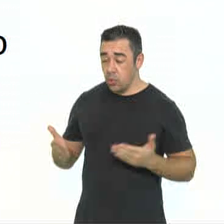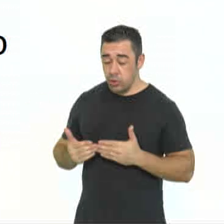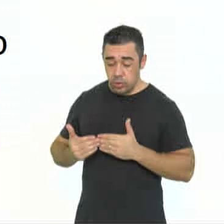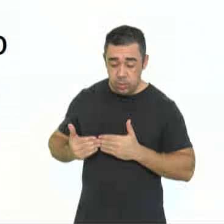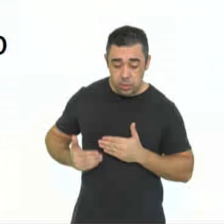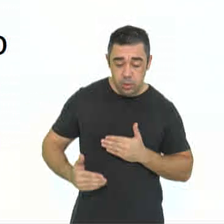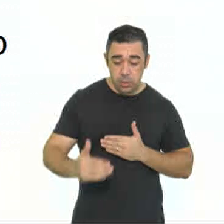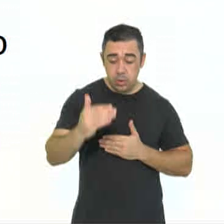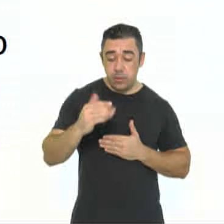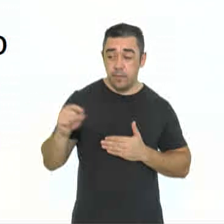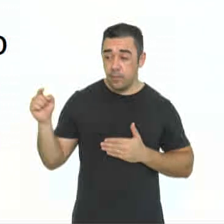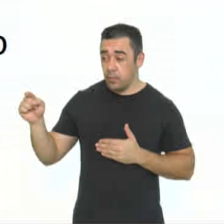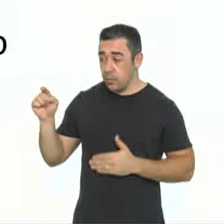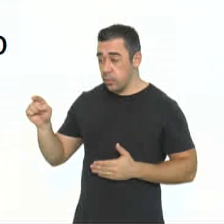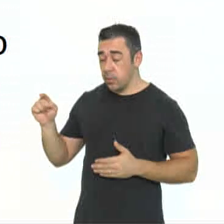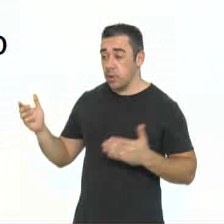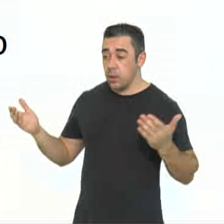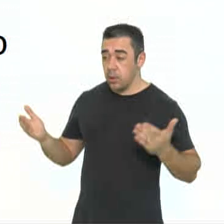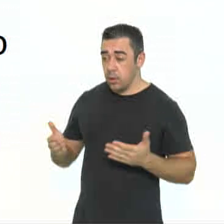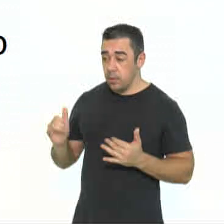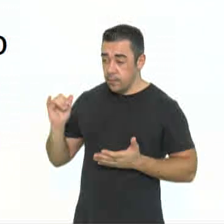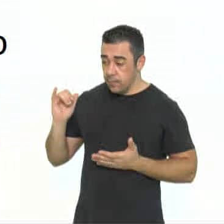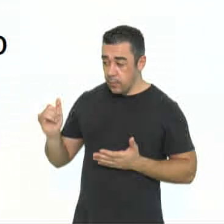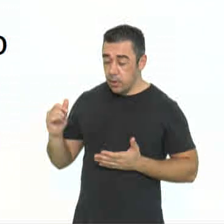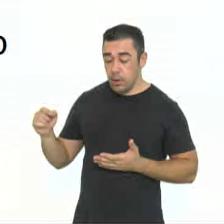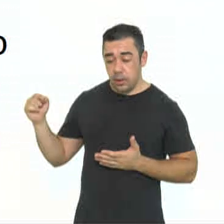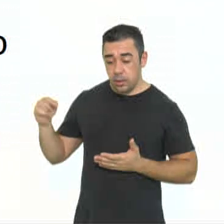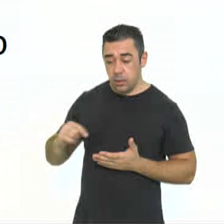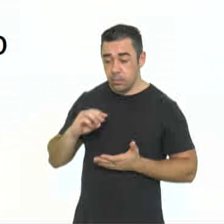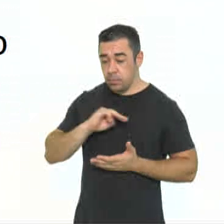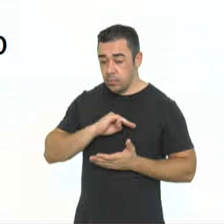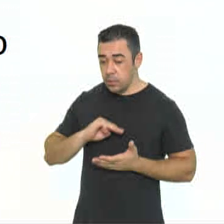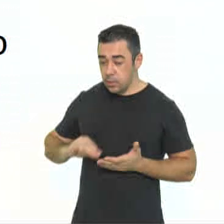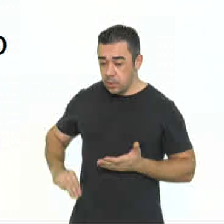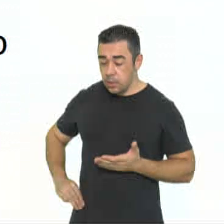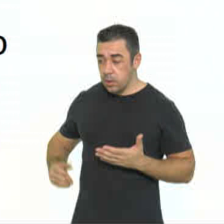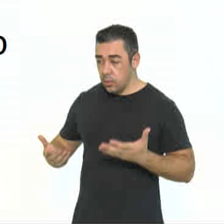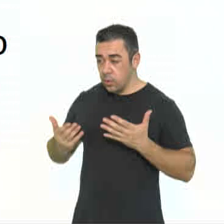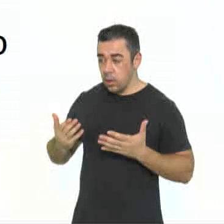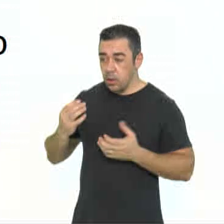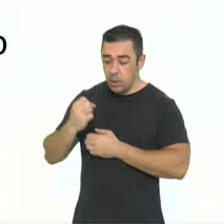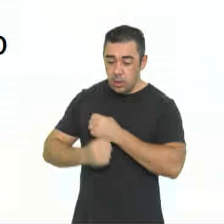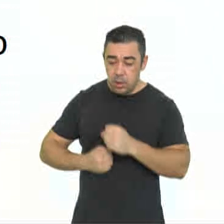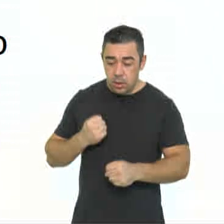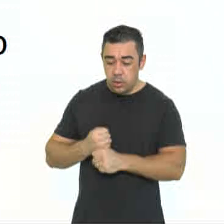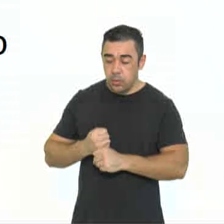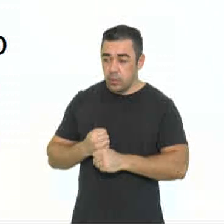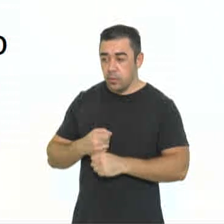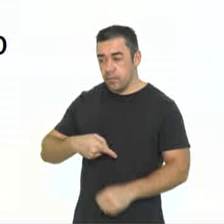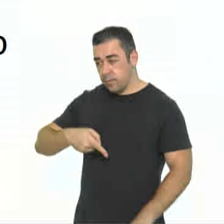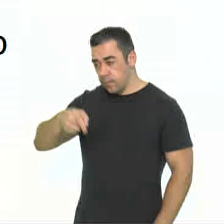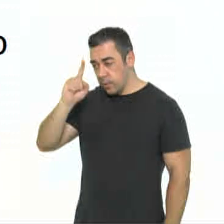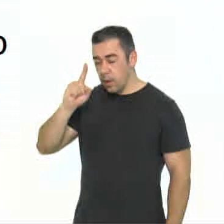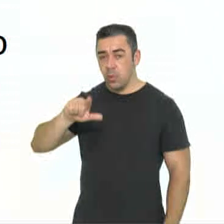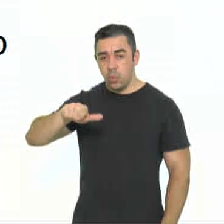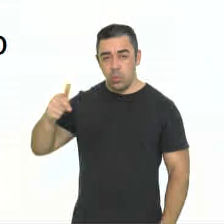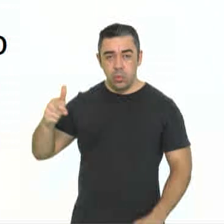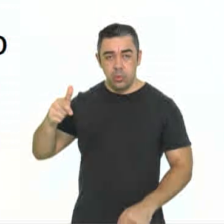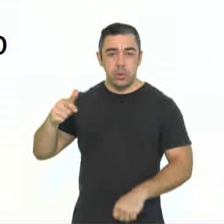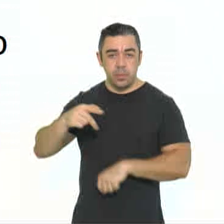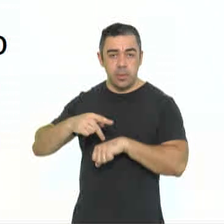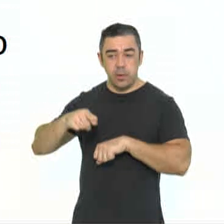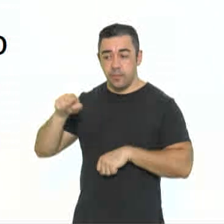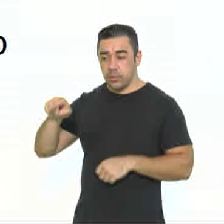diante, porém, fica adido ao meu ministério e quero que, para o ano, parta para Bali, onde vai